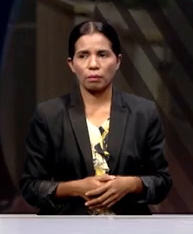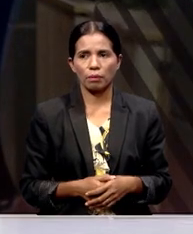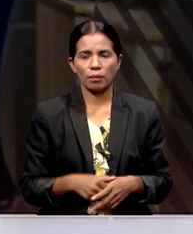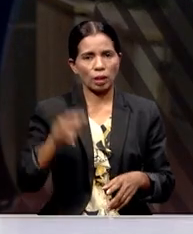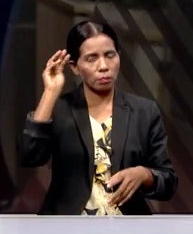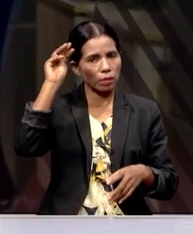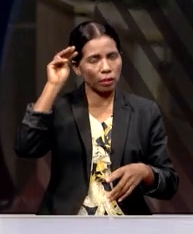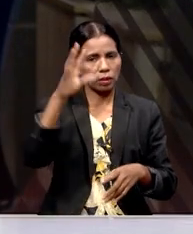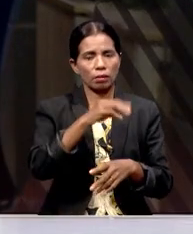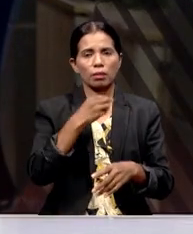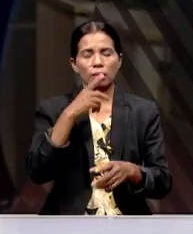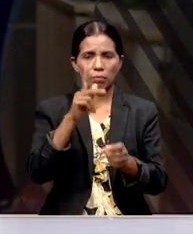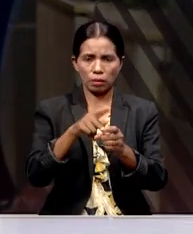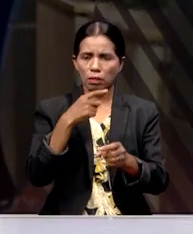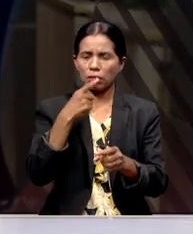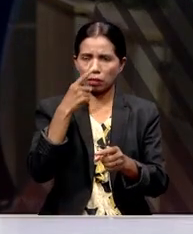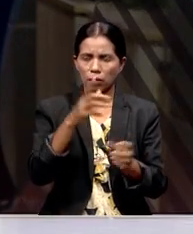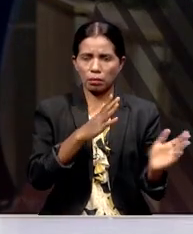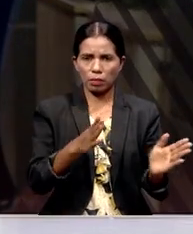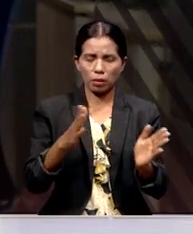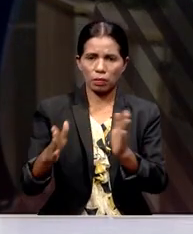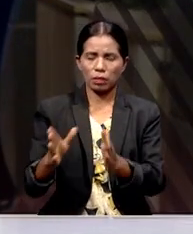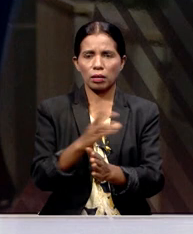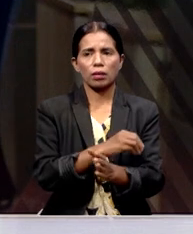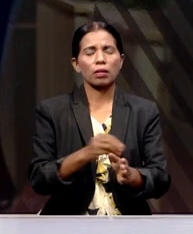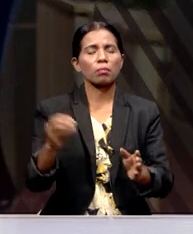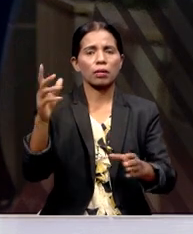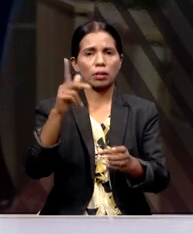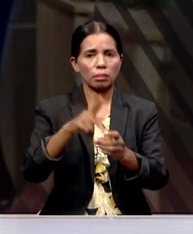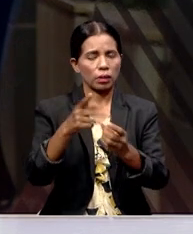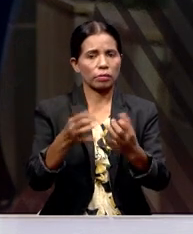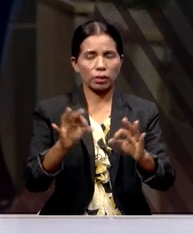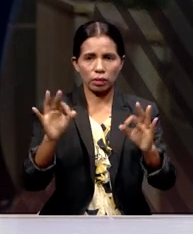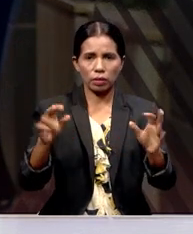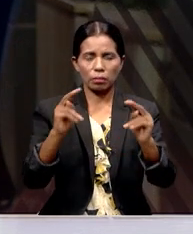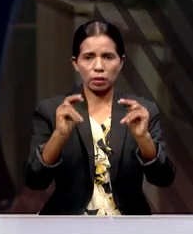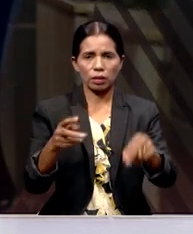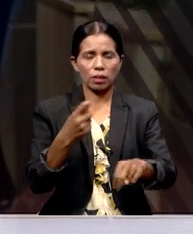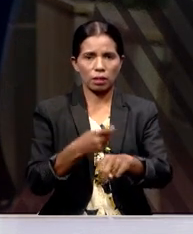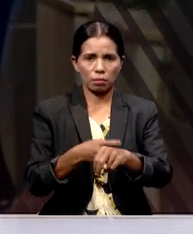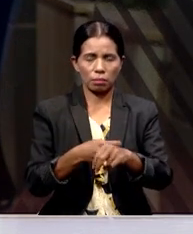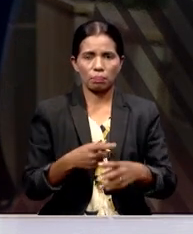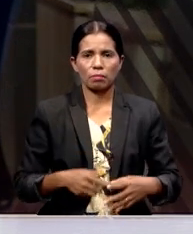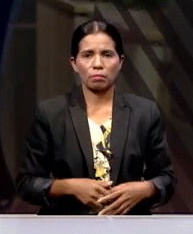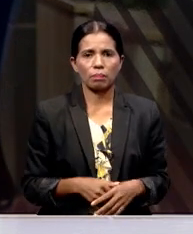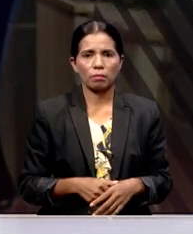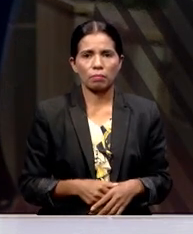Ministro Petróleo e Recursos Minerais retém processo de desmantelamento do campo Baio Undang precisa tempo.